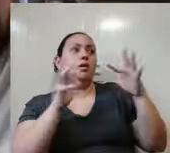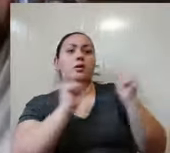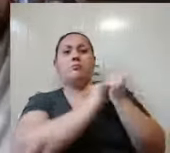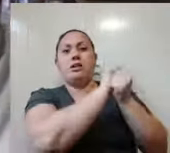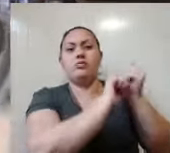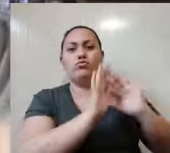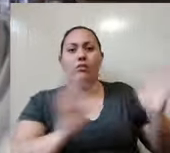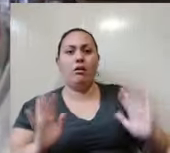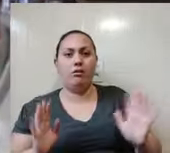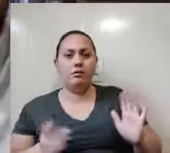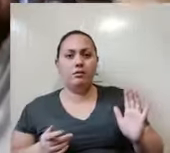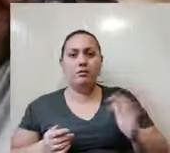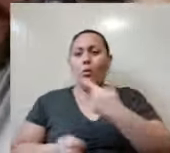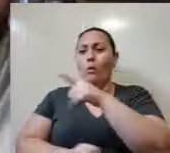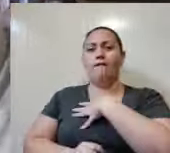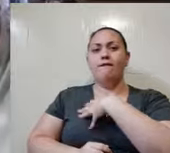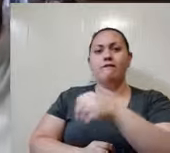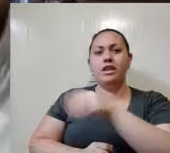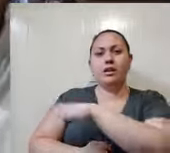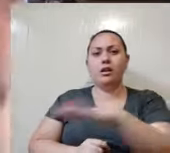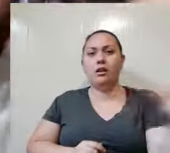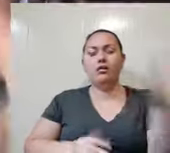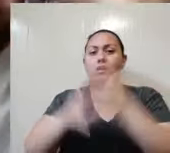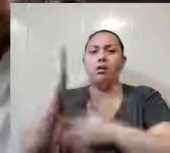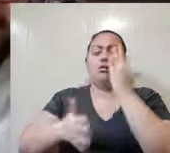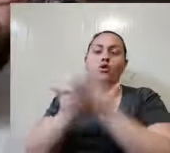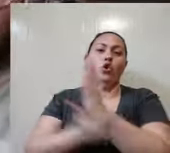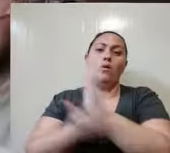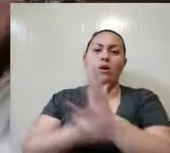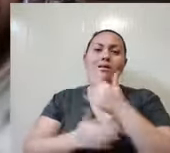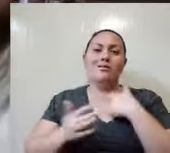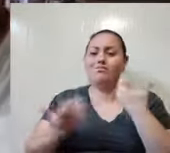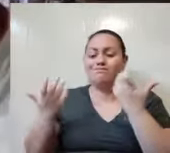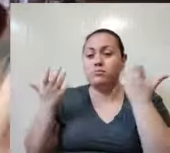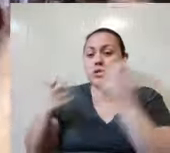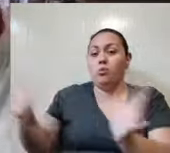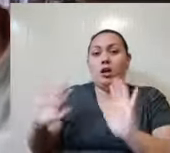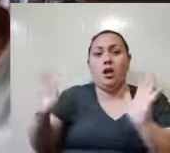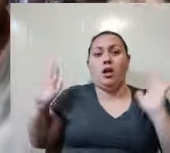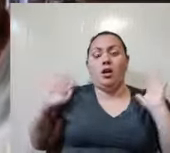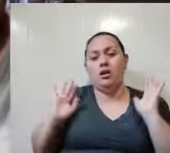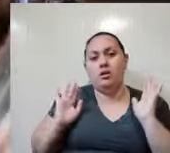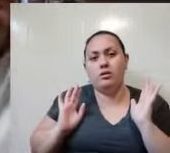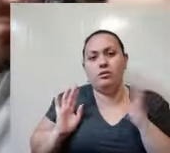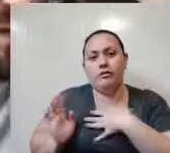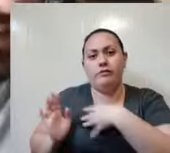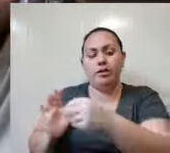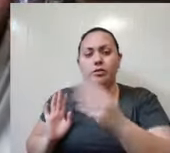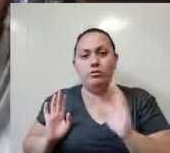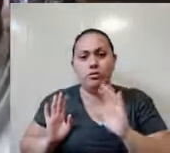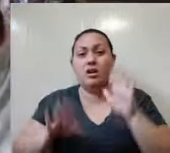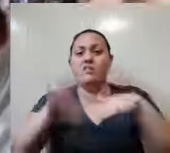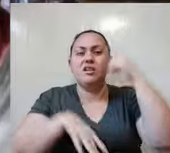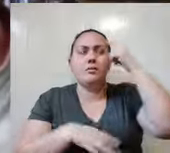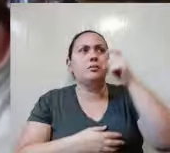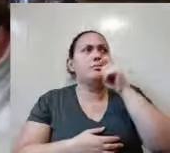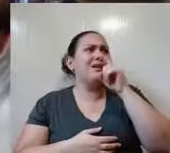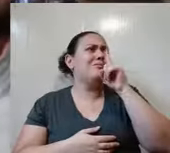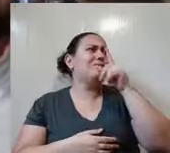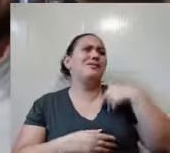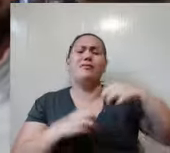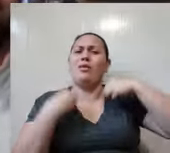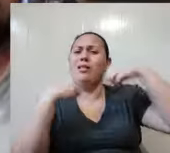saco que tu vai vontade de dizer assim, por que eu não fiz um aborto? Né? O extremo. Vai ter dia que tu vai querer, vai pensar, ai, mãe, vou te botar num asilo